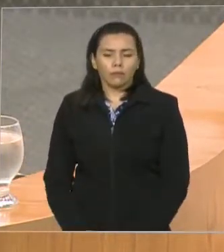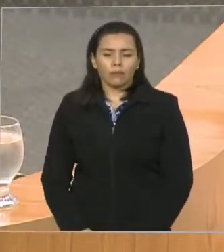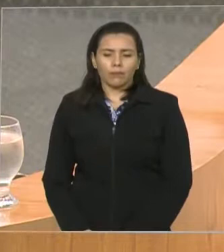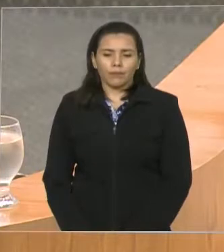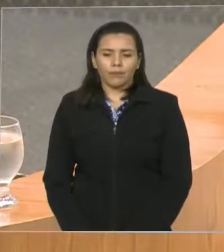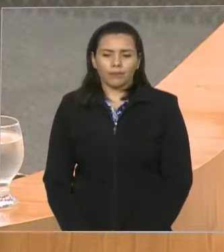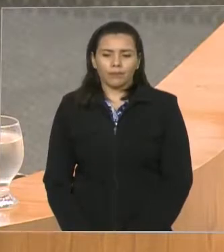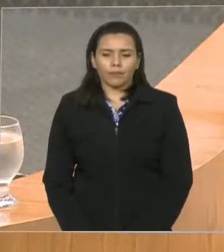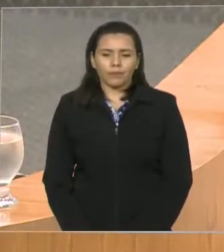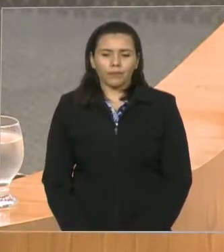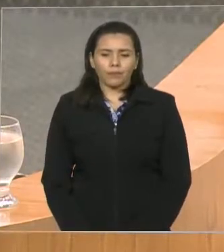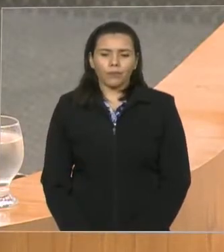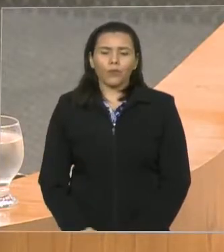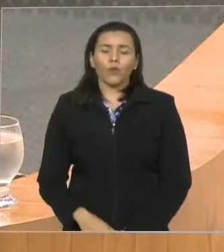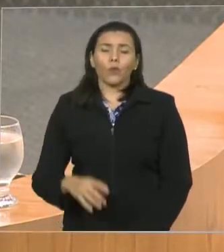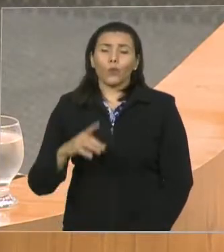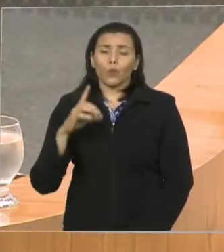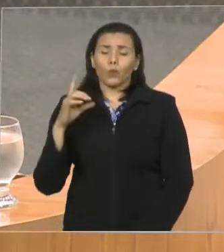dinheiro é desviado